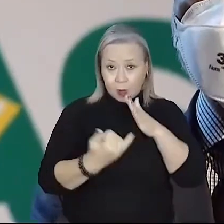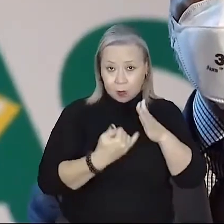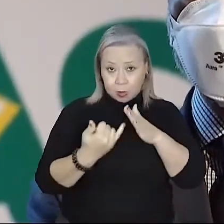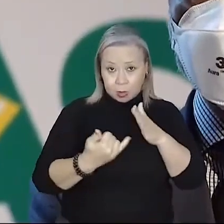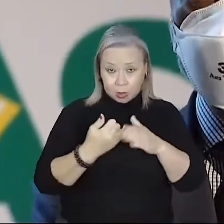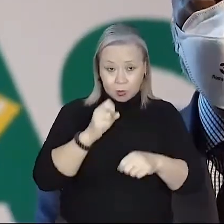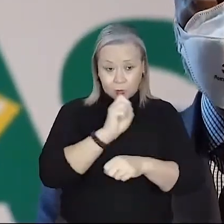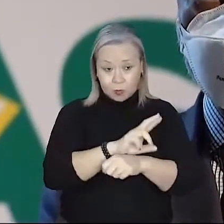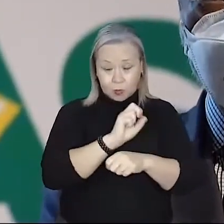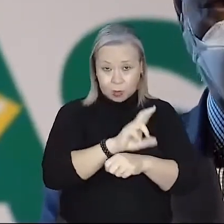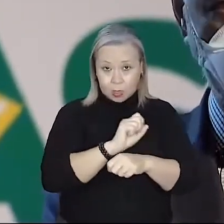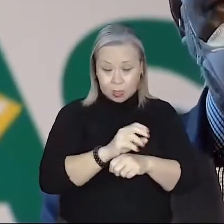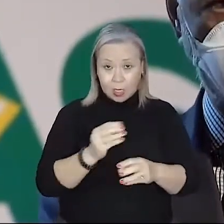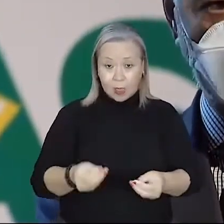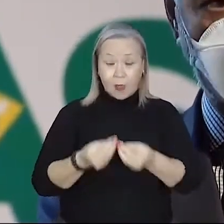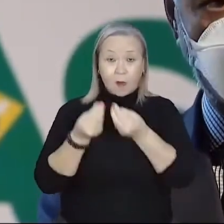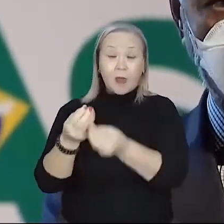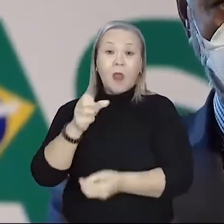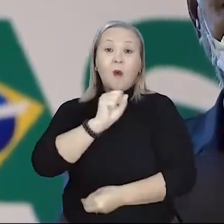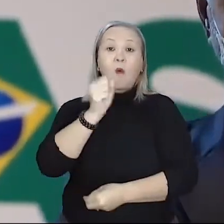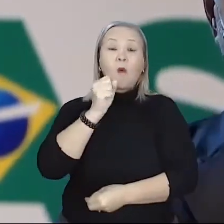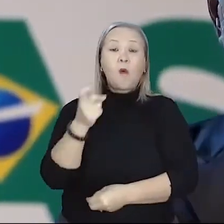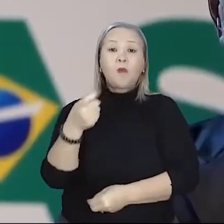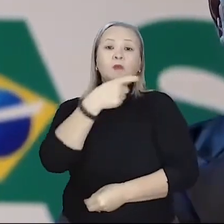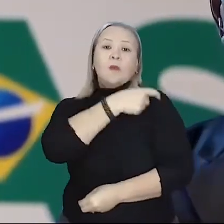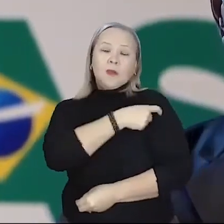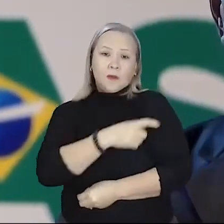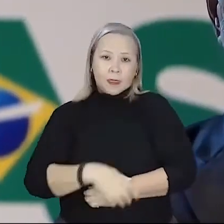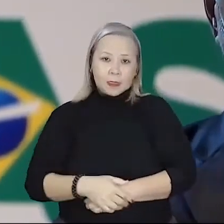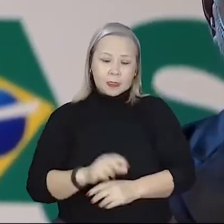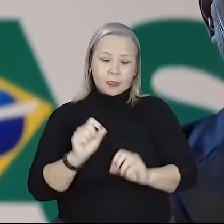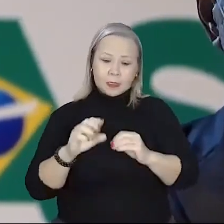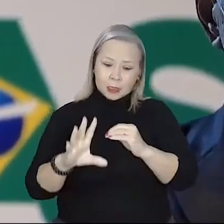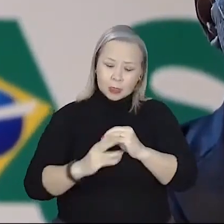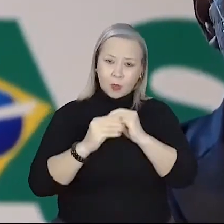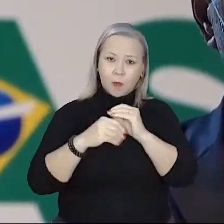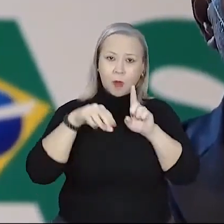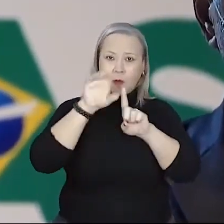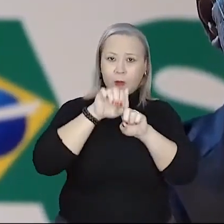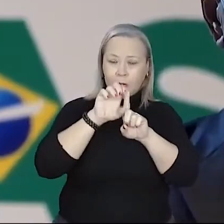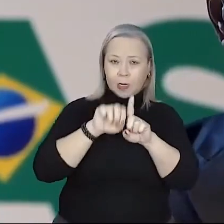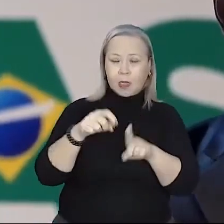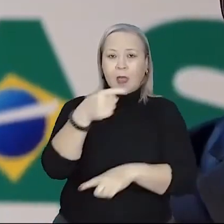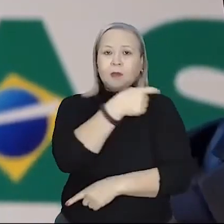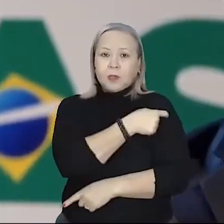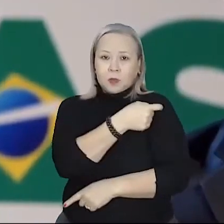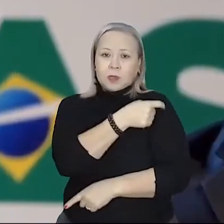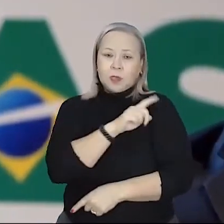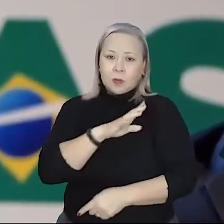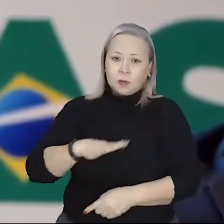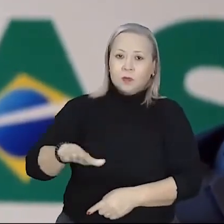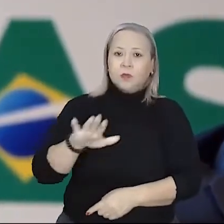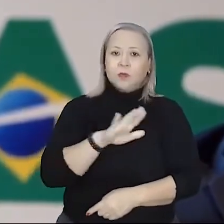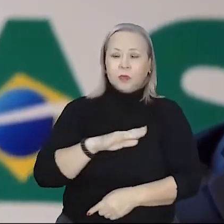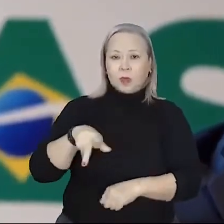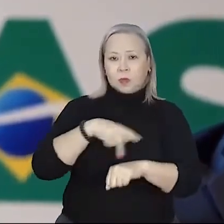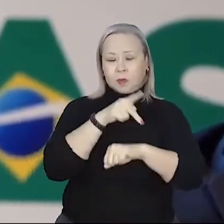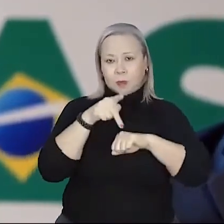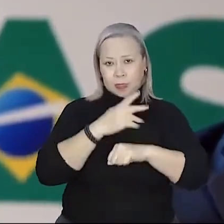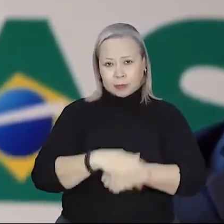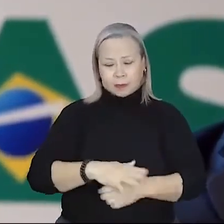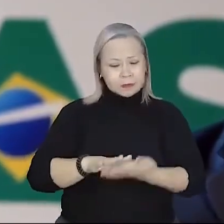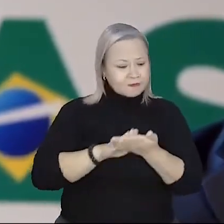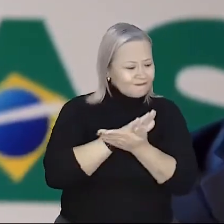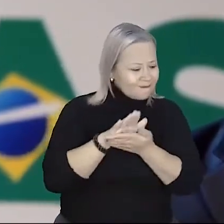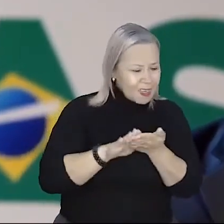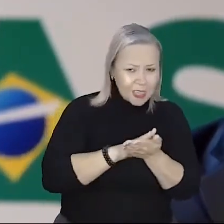Butantan fornece 8 das vacinas que compõem o calendário de imunização do nosso país.